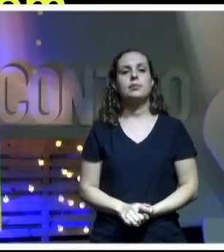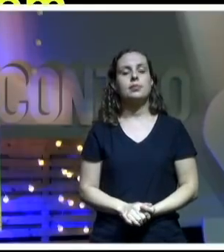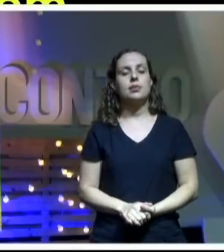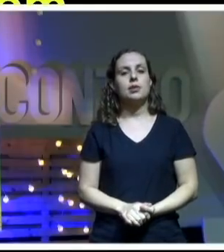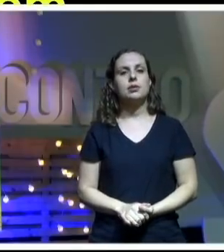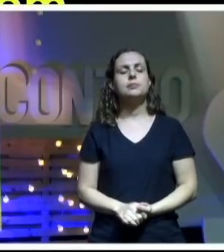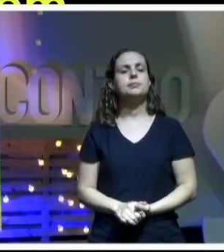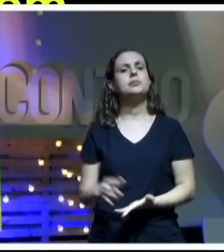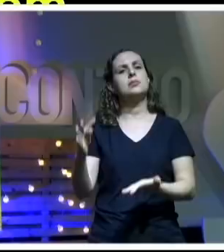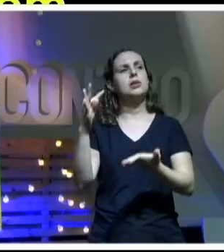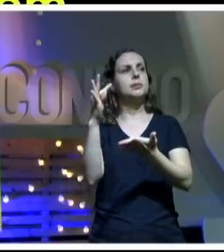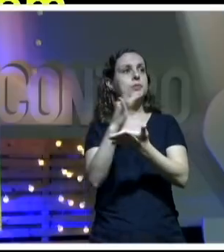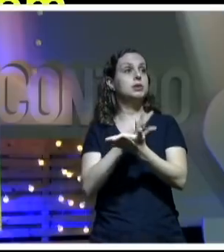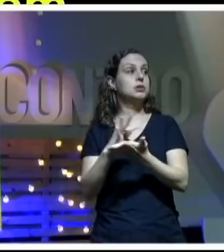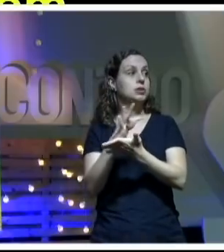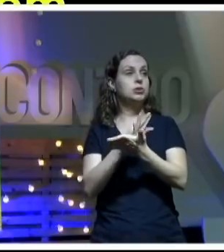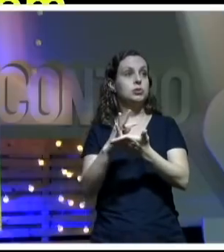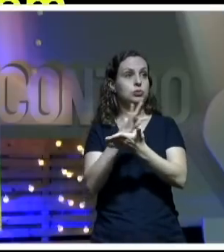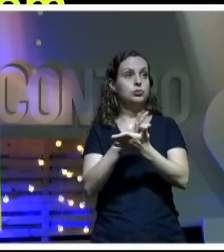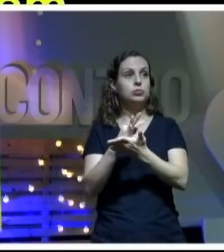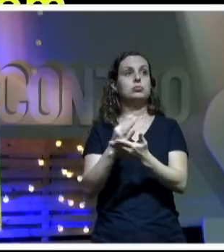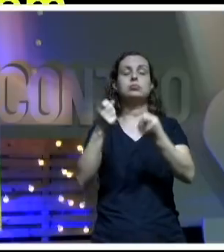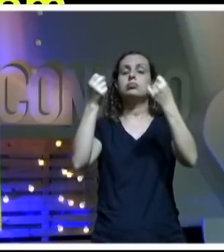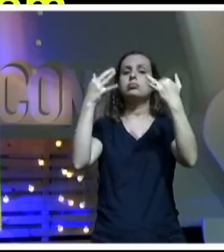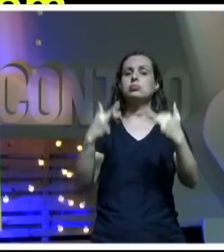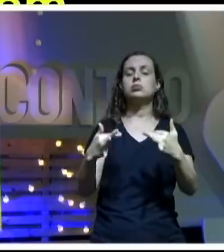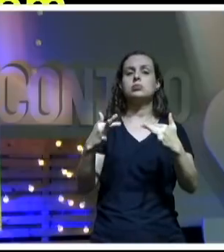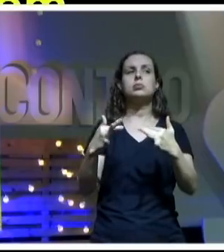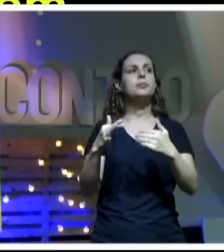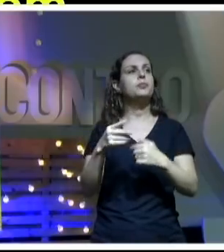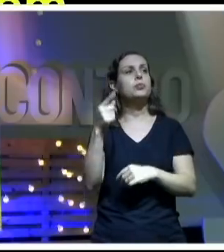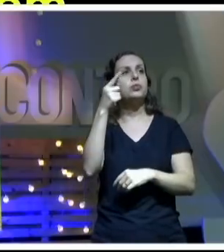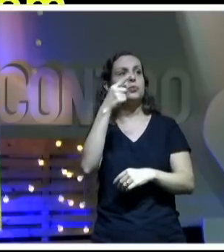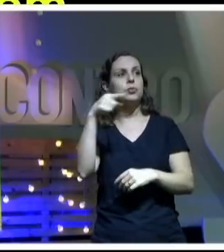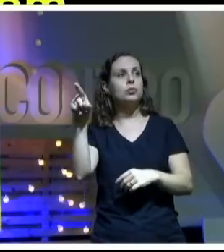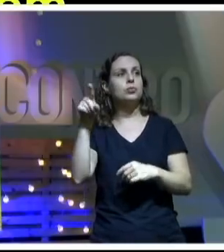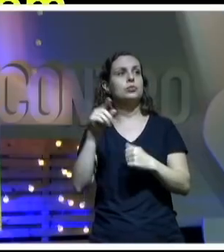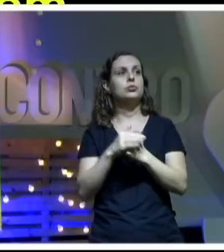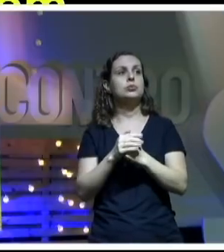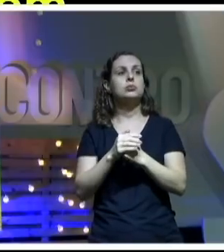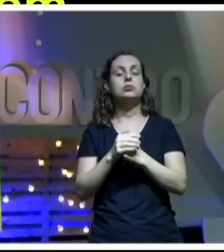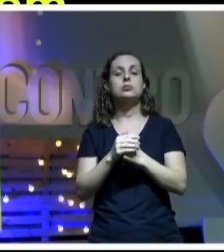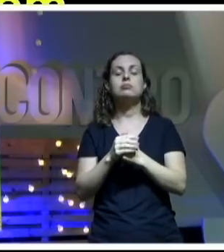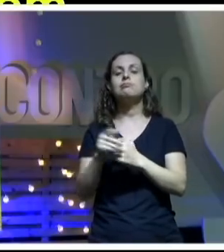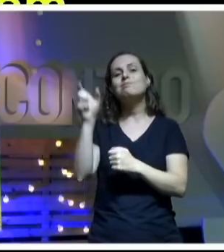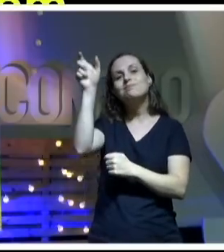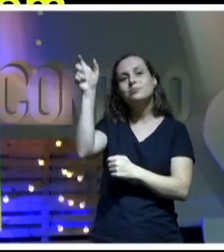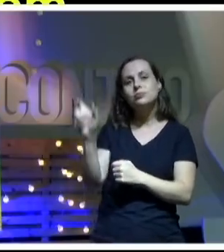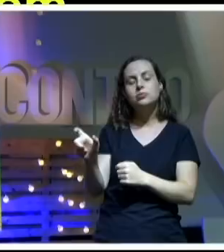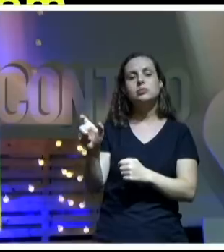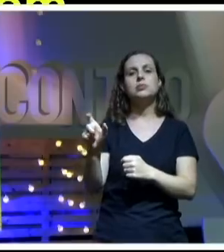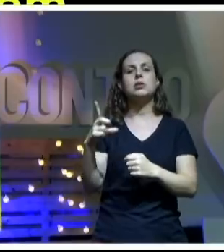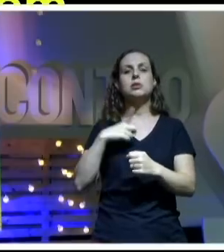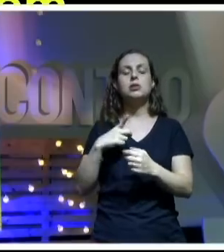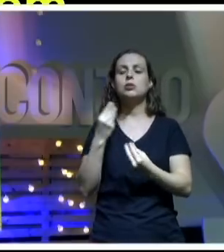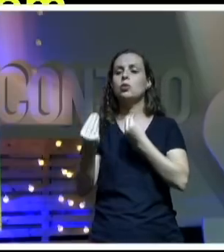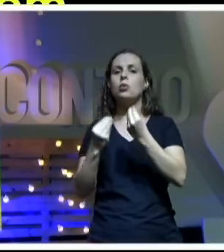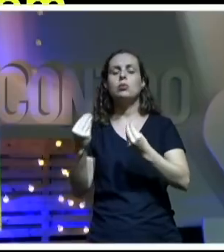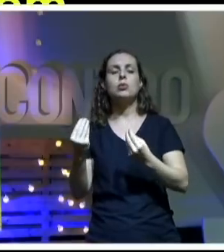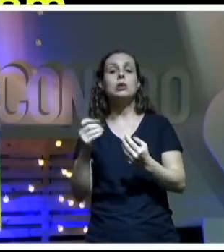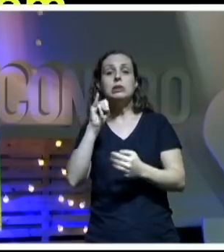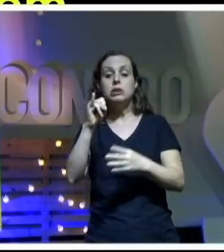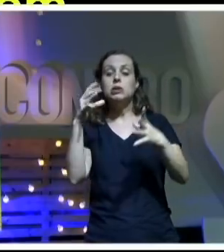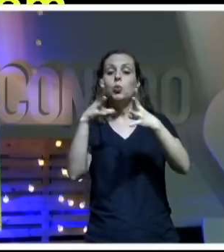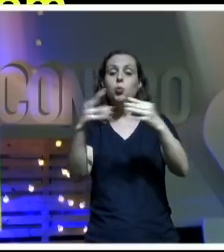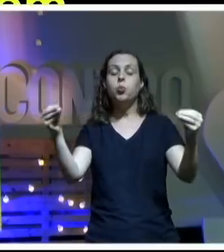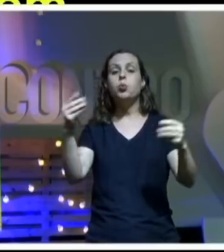disse que tenha sido minimamente útil alguém se todas as realizações dos teólogos desaparecessem